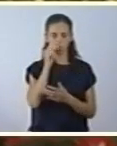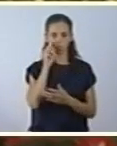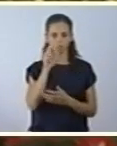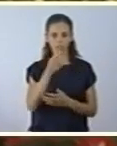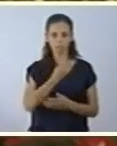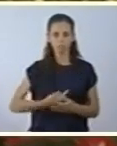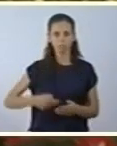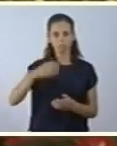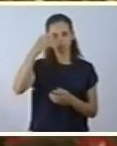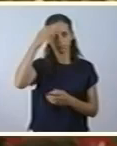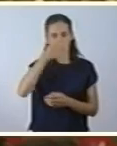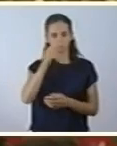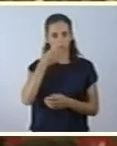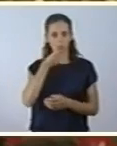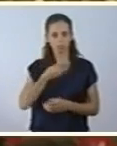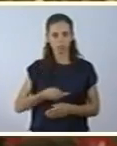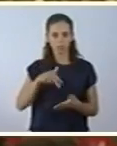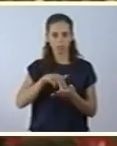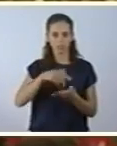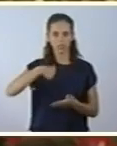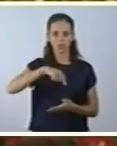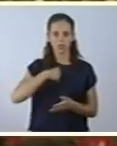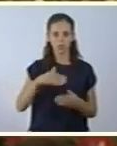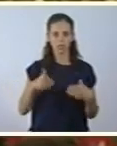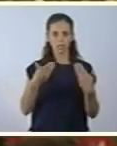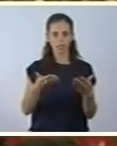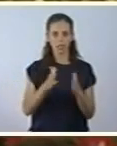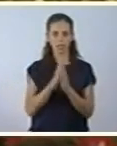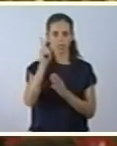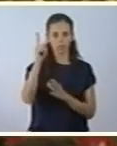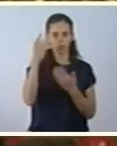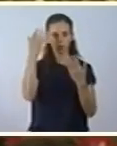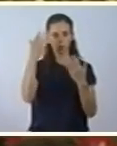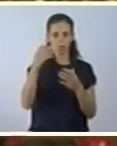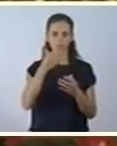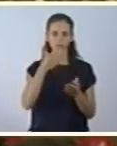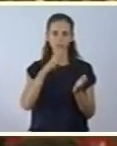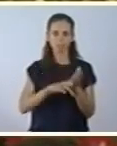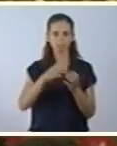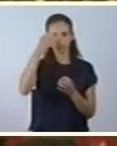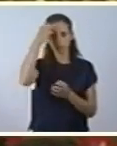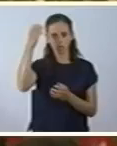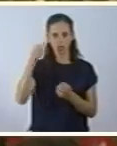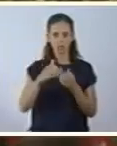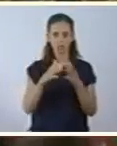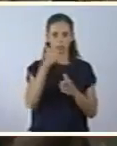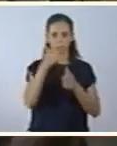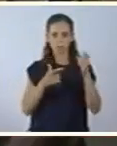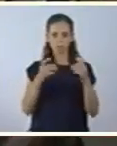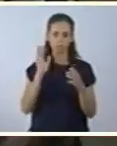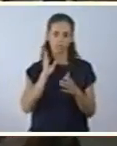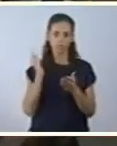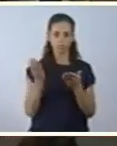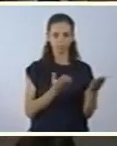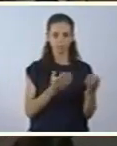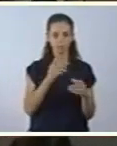ancião venerável e conduziram-no à sua presença. Foi-lhe entregue o poder, a honra e a realeza, e todos os povos e nações o serviram. O